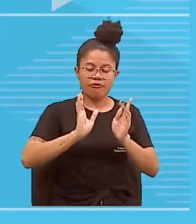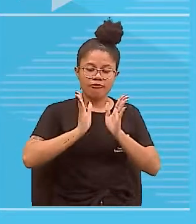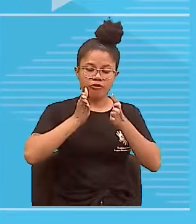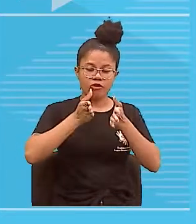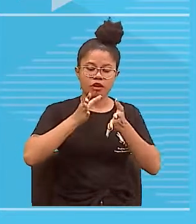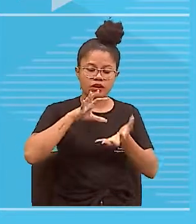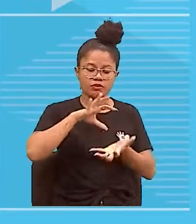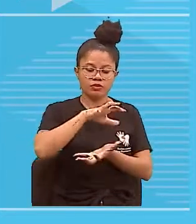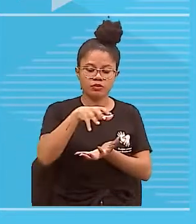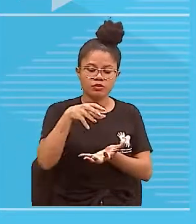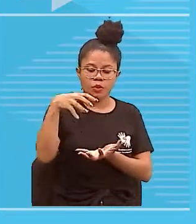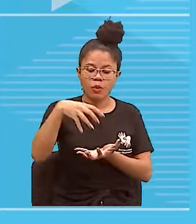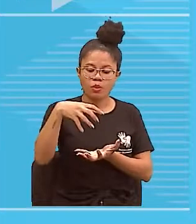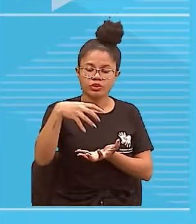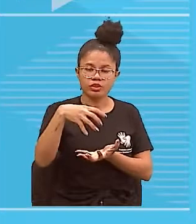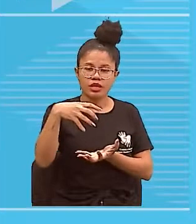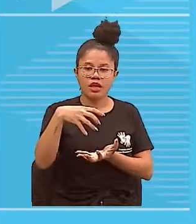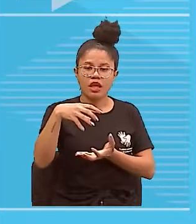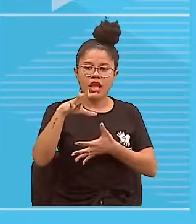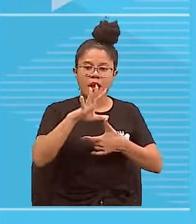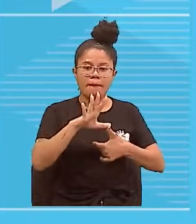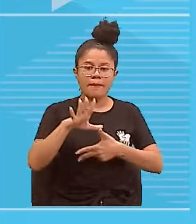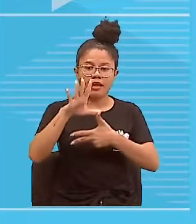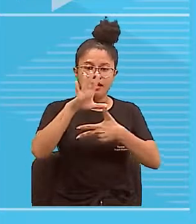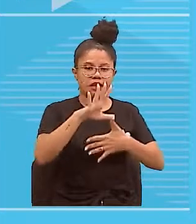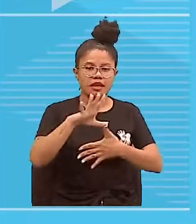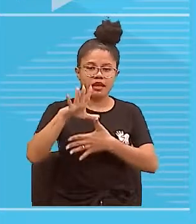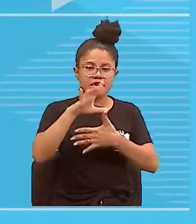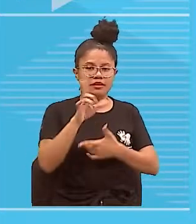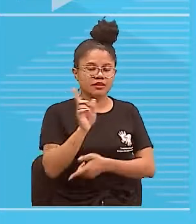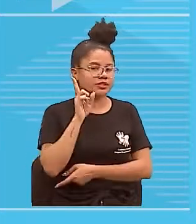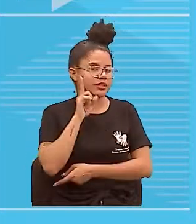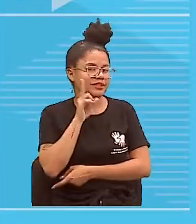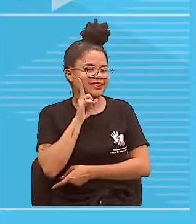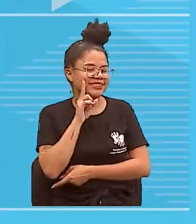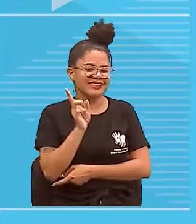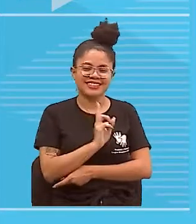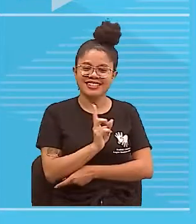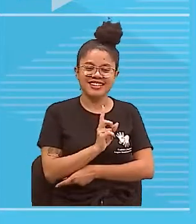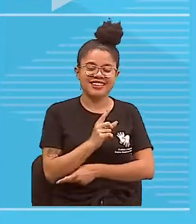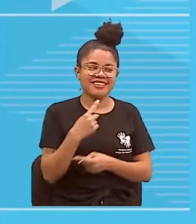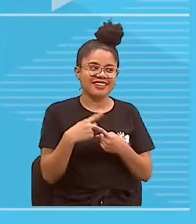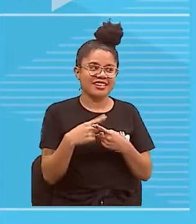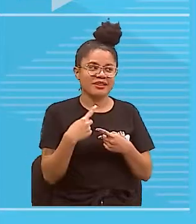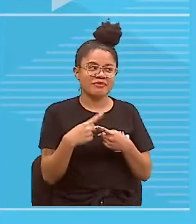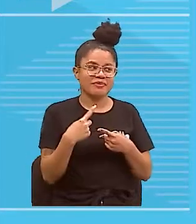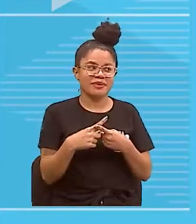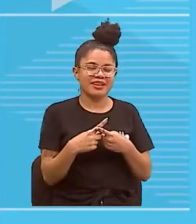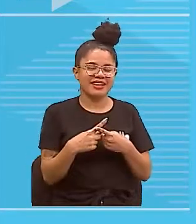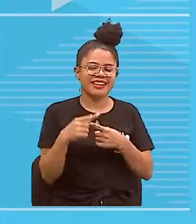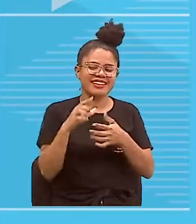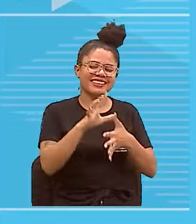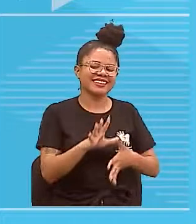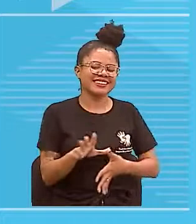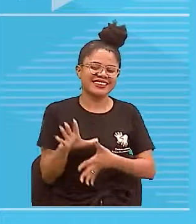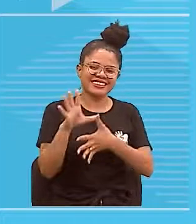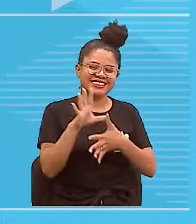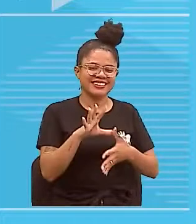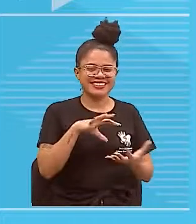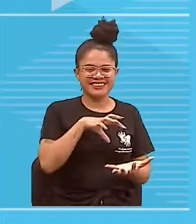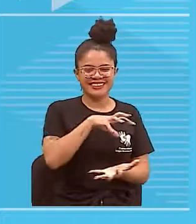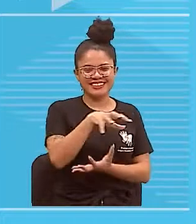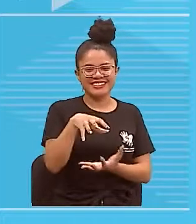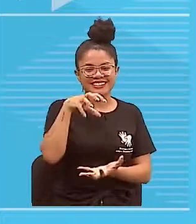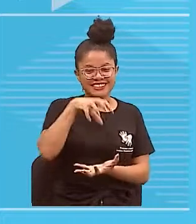né Né Não é aos Estados Unidos não porque o América é o continente né